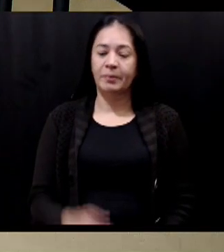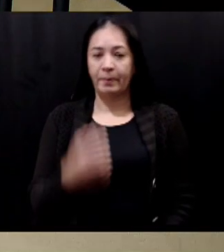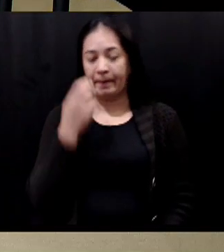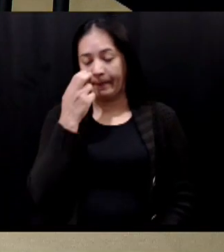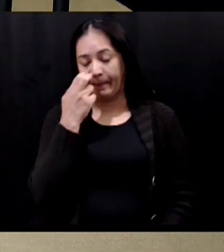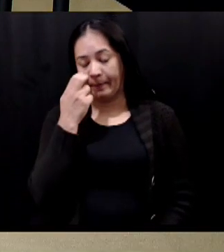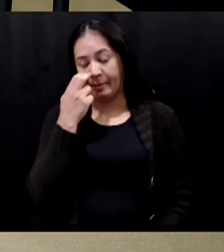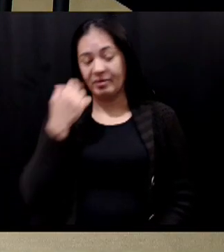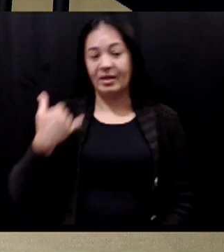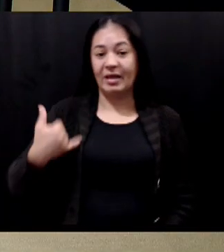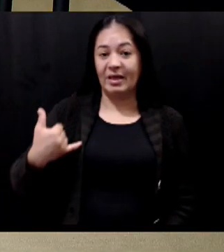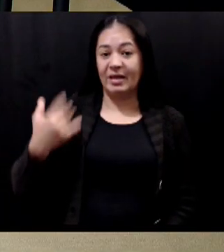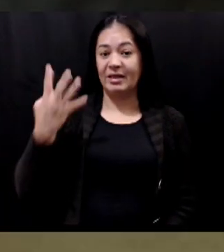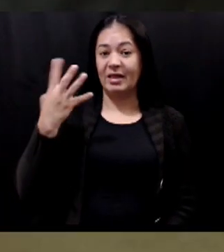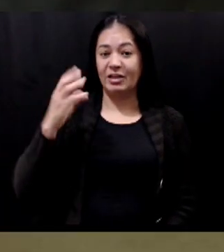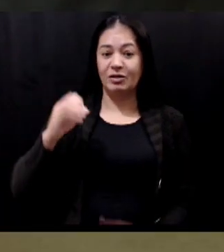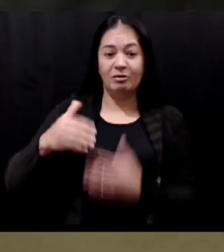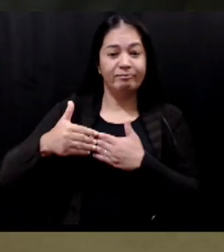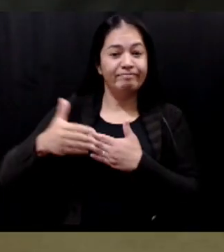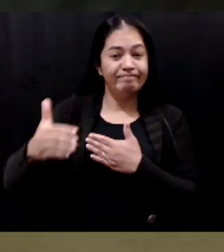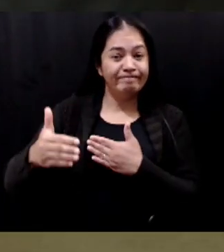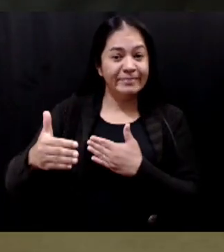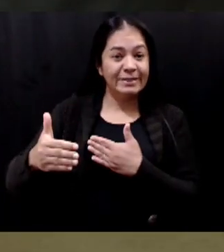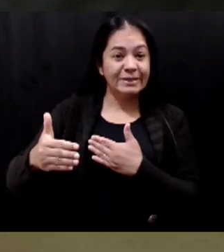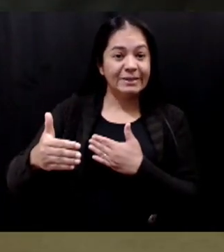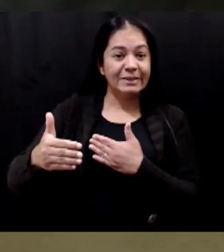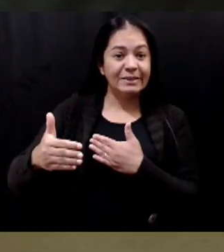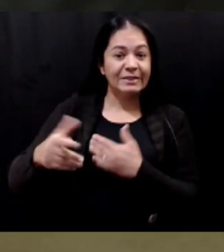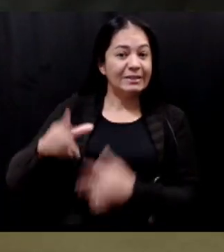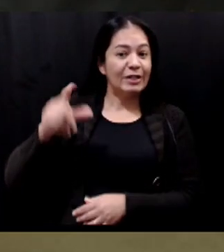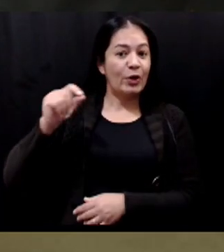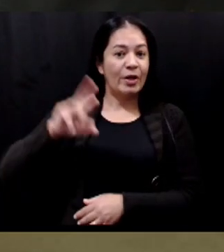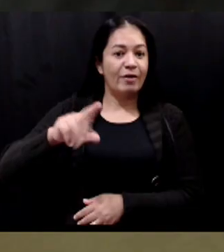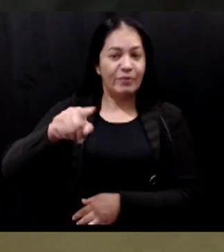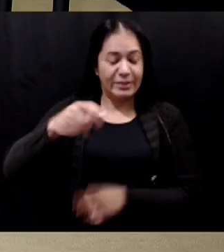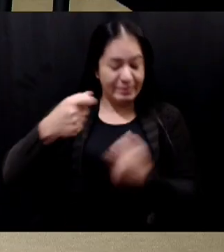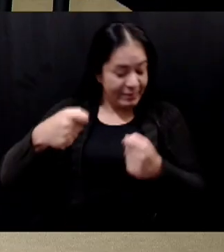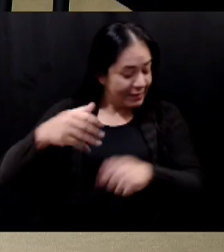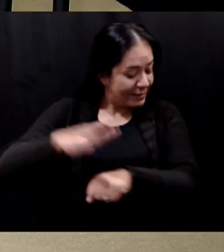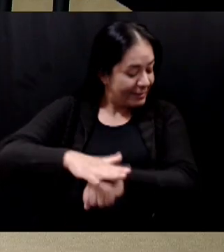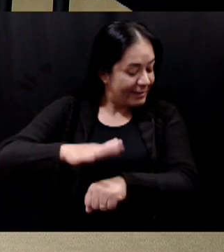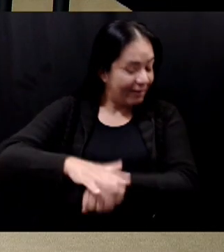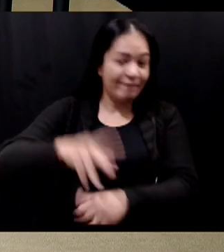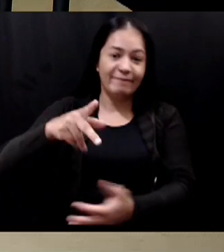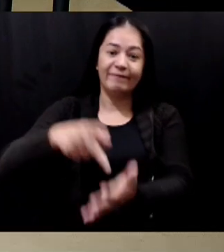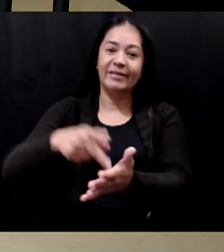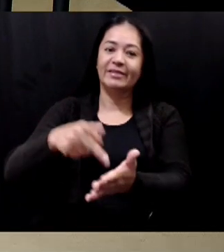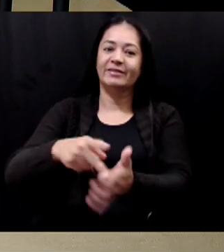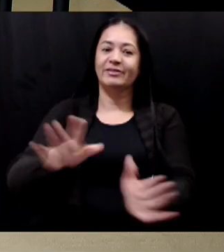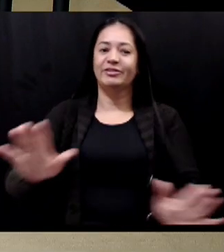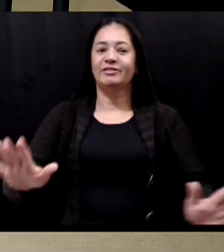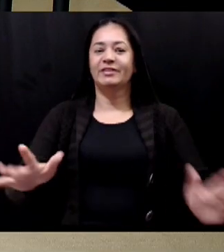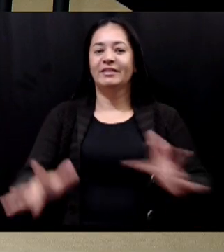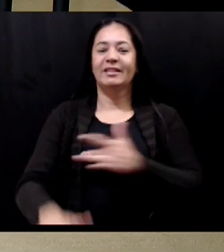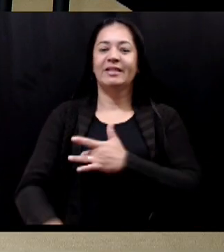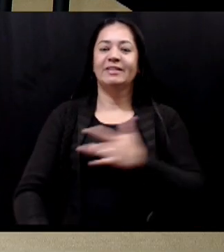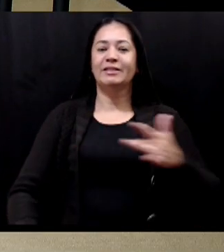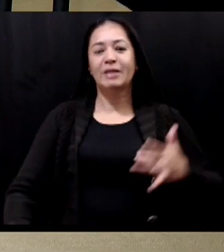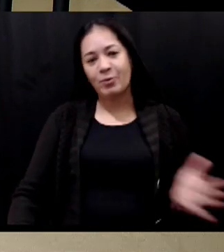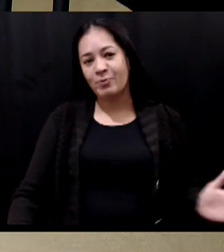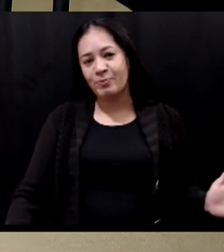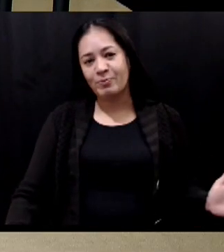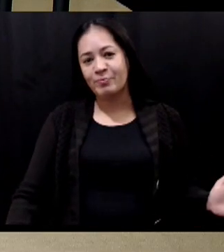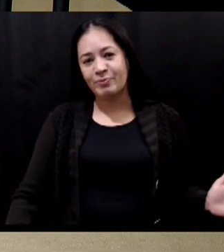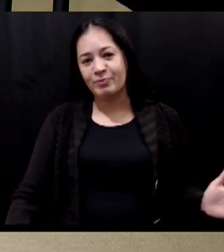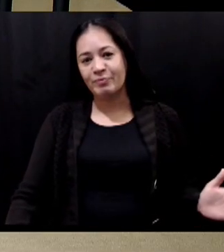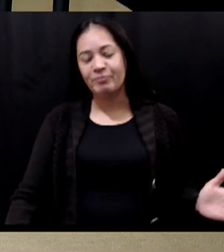da menopausa, aí não é opção, né, você tem que fazer mesmo. Saúde, É não tem como saúde, fugir. não tem para onde fugir.